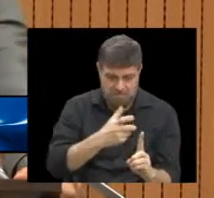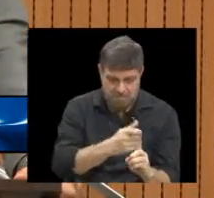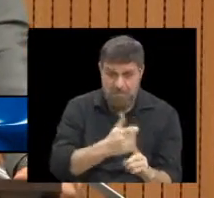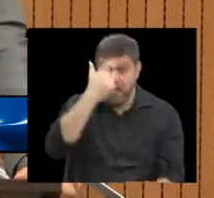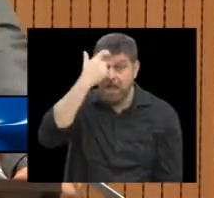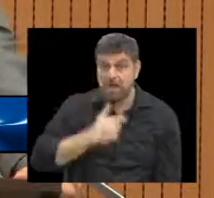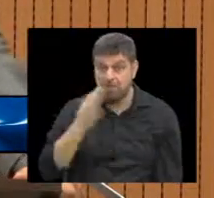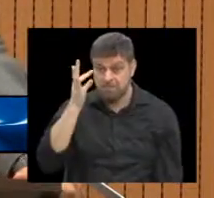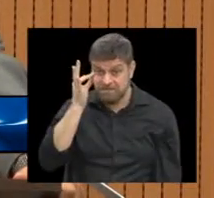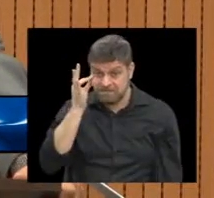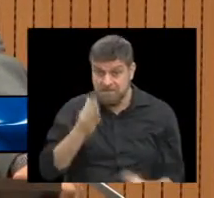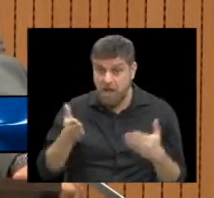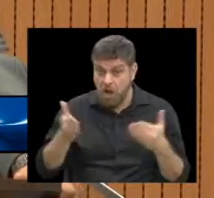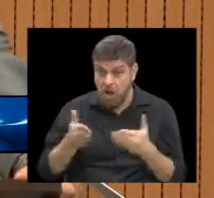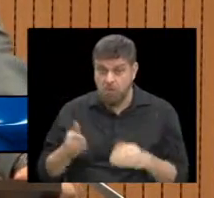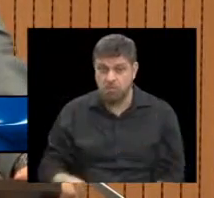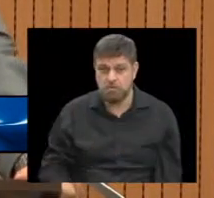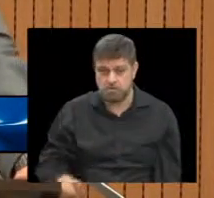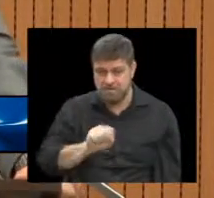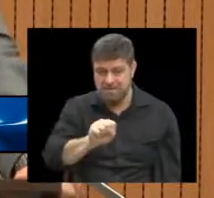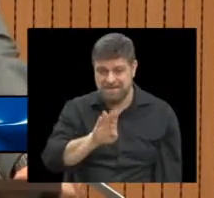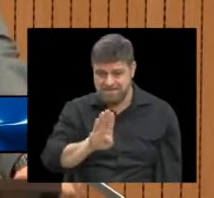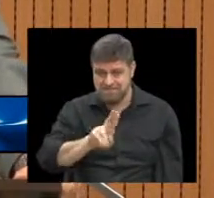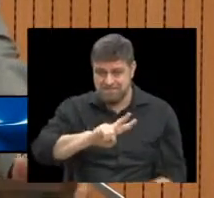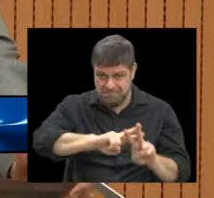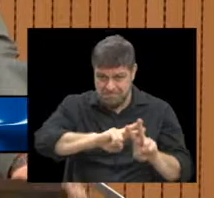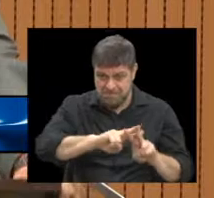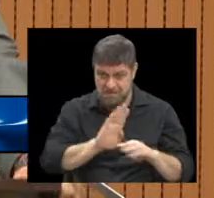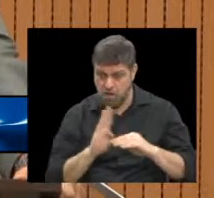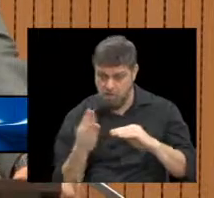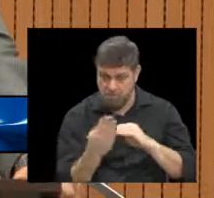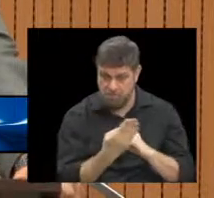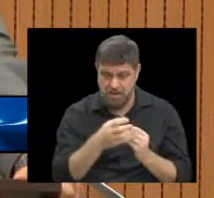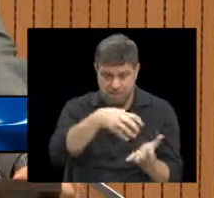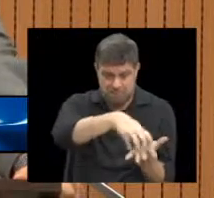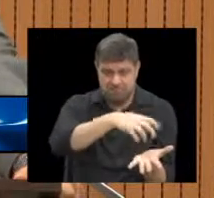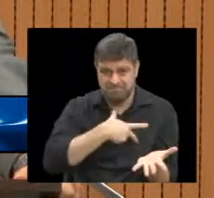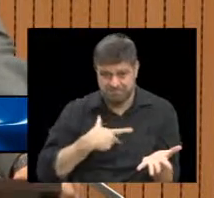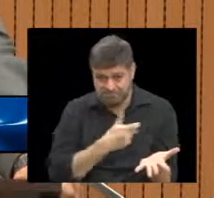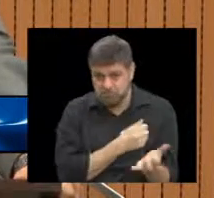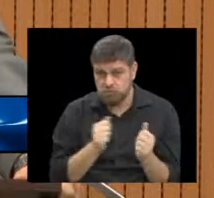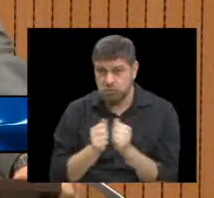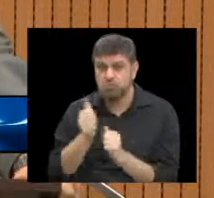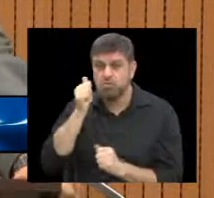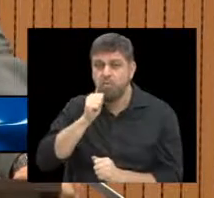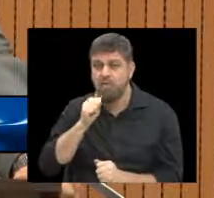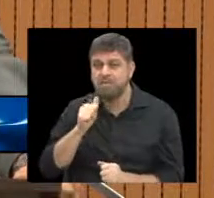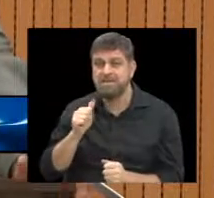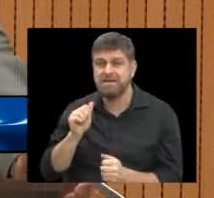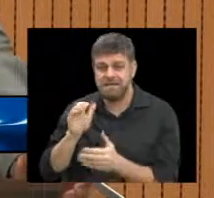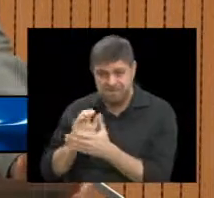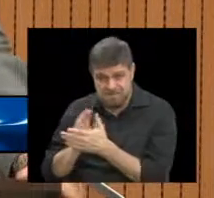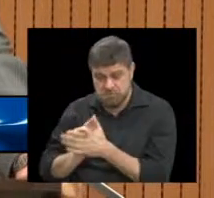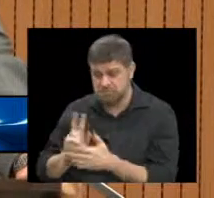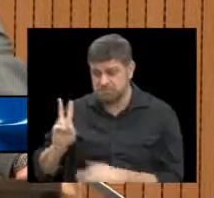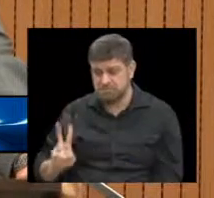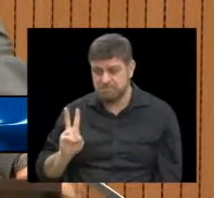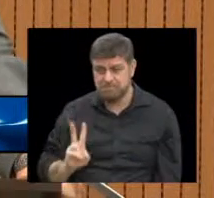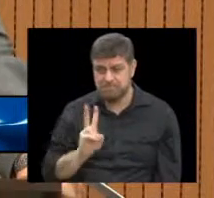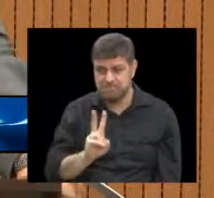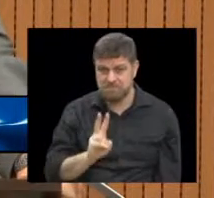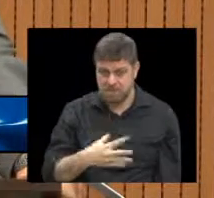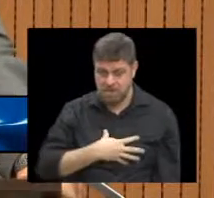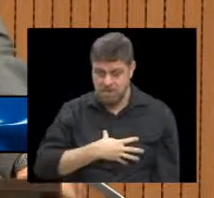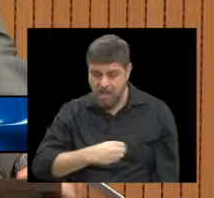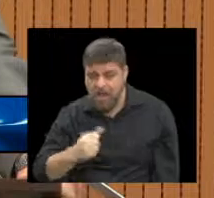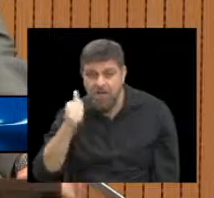postinho, ali no São Bernardo, fui muito bem acolhido, levei a minha esposa, que também é professora, levei as minhas duas